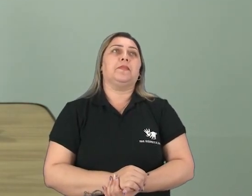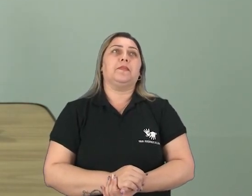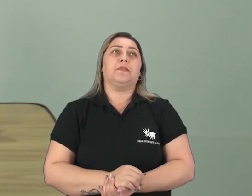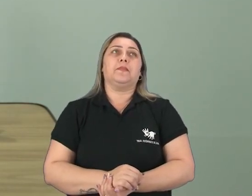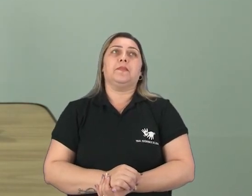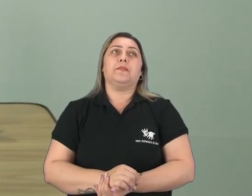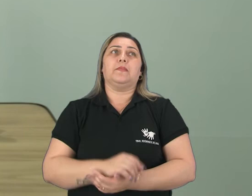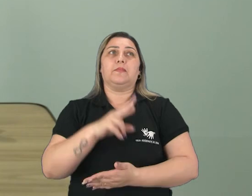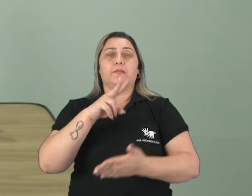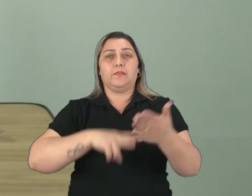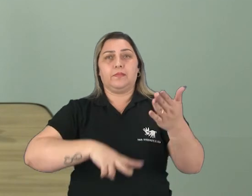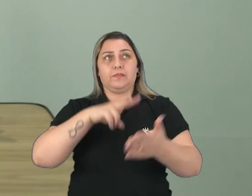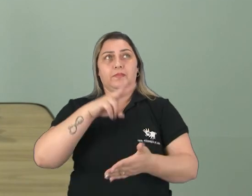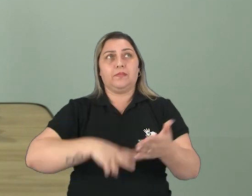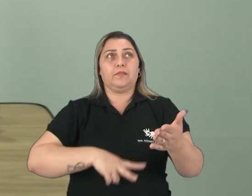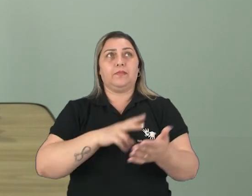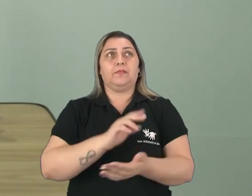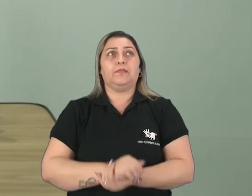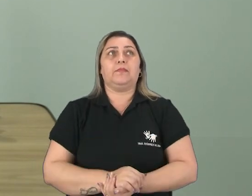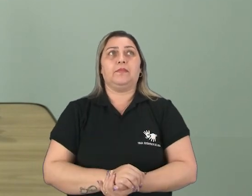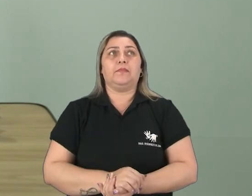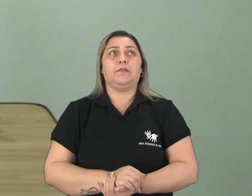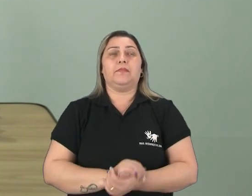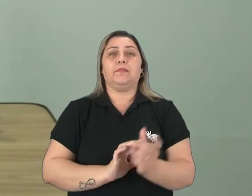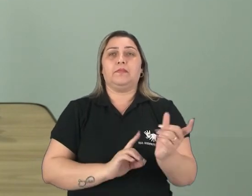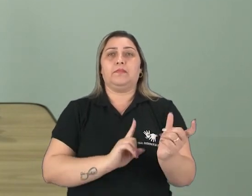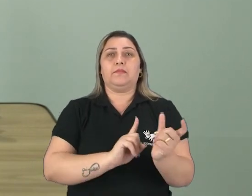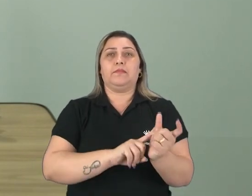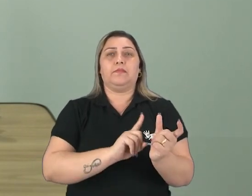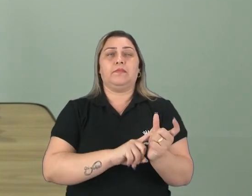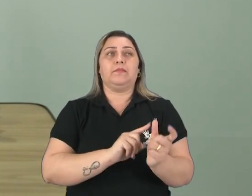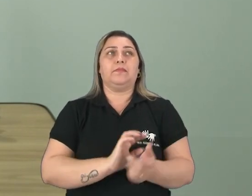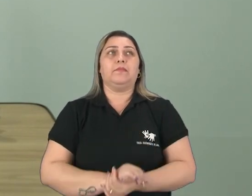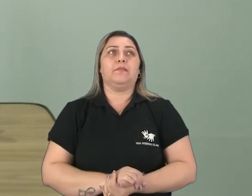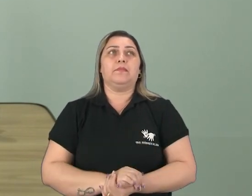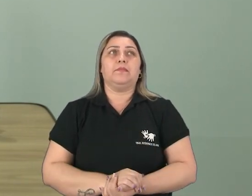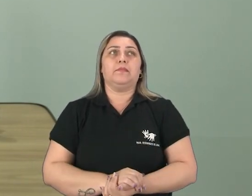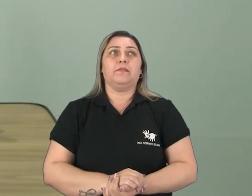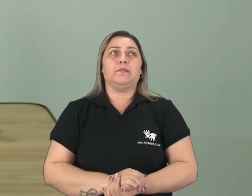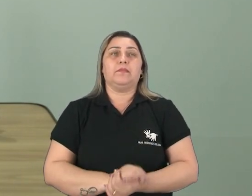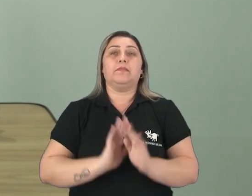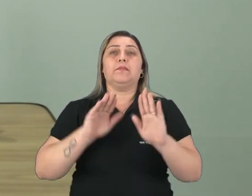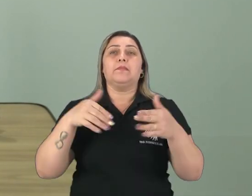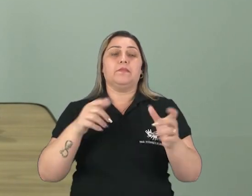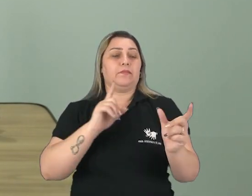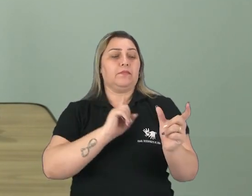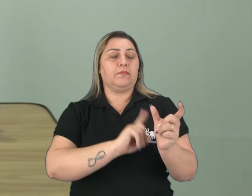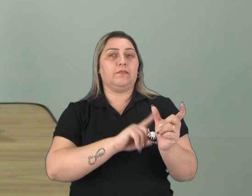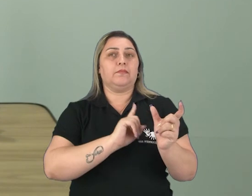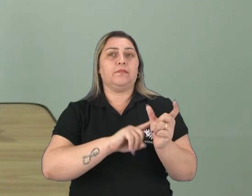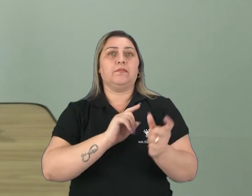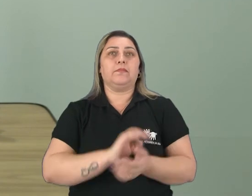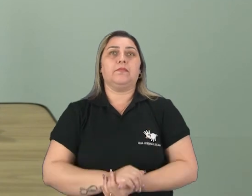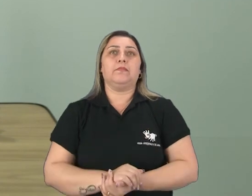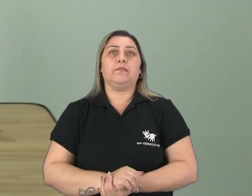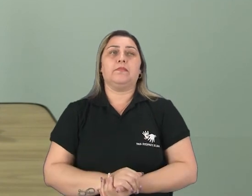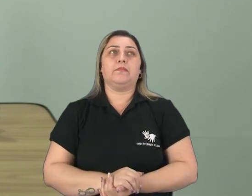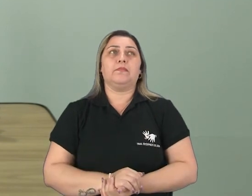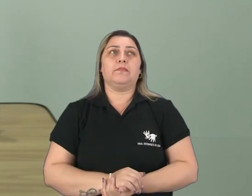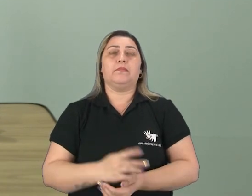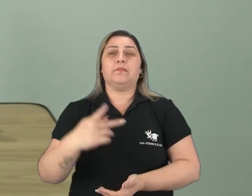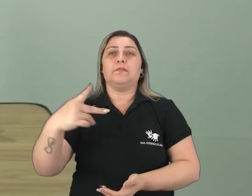Vamos fazer a leitura desta palavra? Qual é esta palavra?